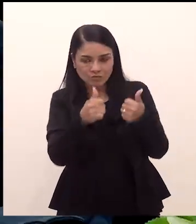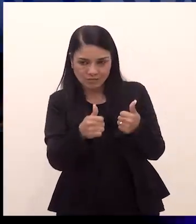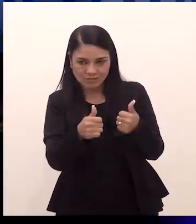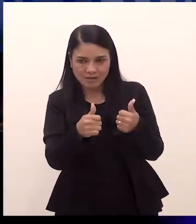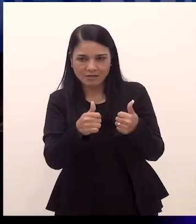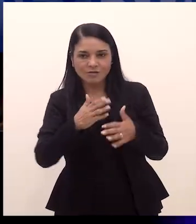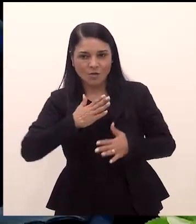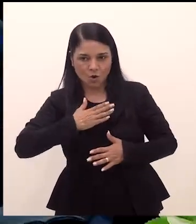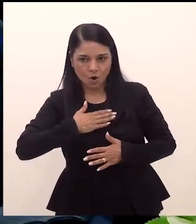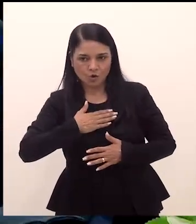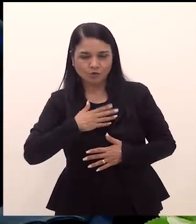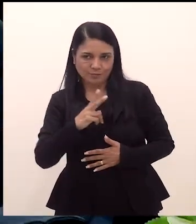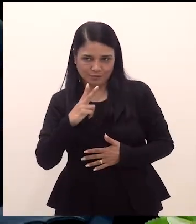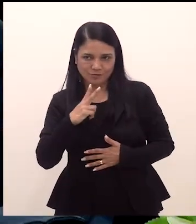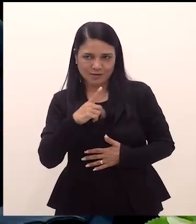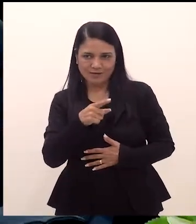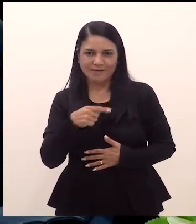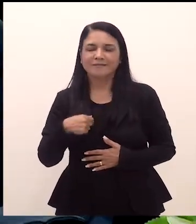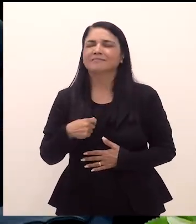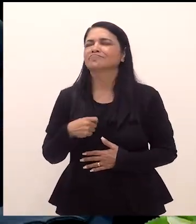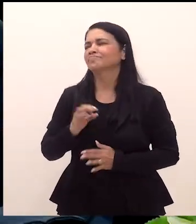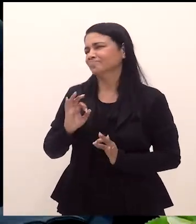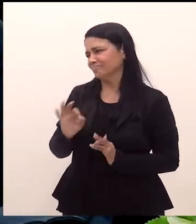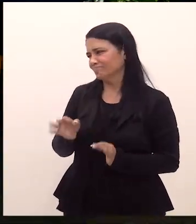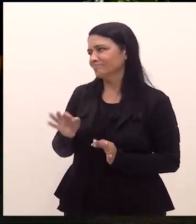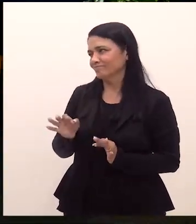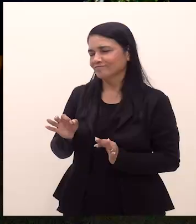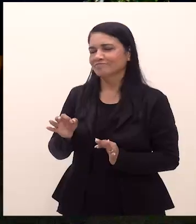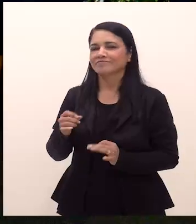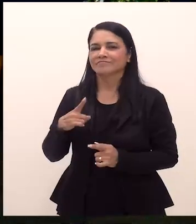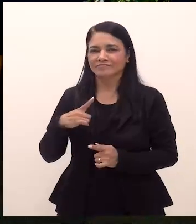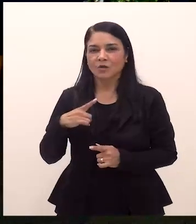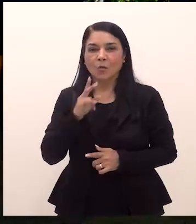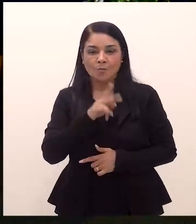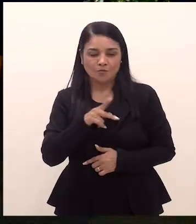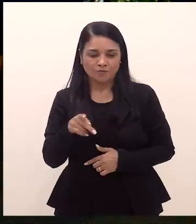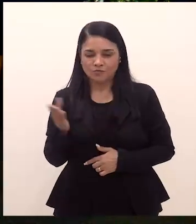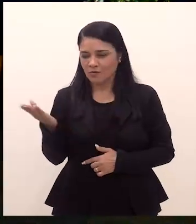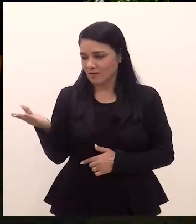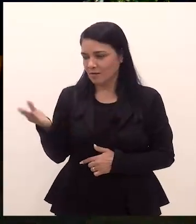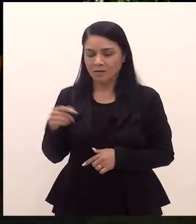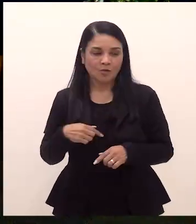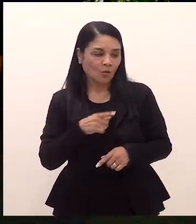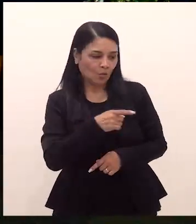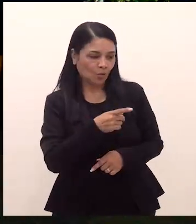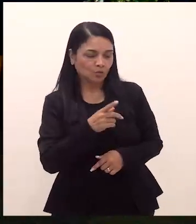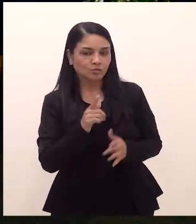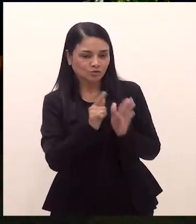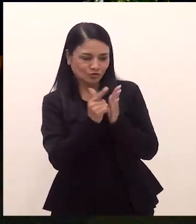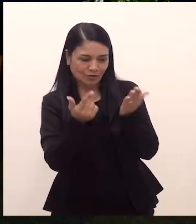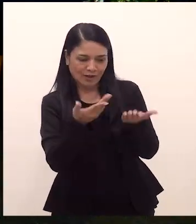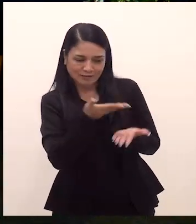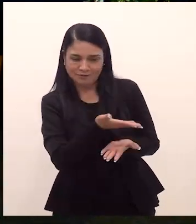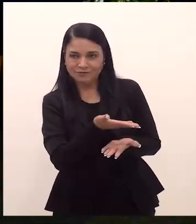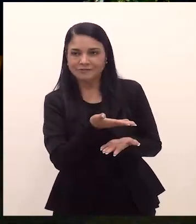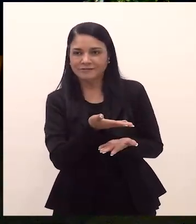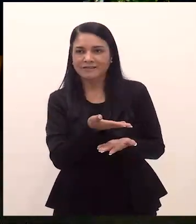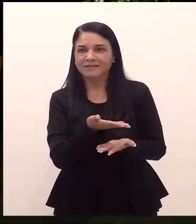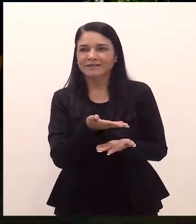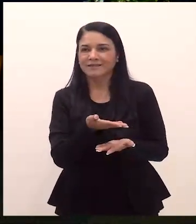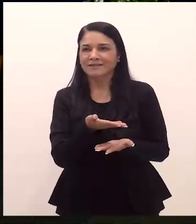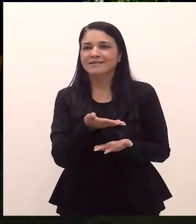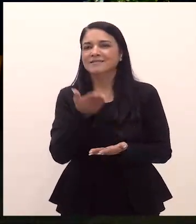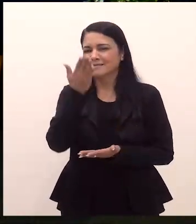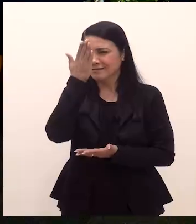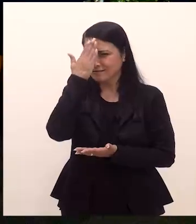As suas análises passam pelo seu gosto pessoal? Com certeza, né? Tem um professor aqui, um outro jornalista também,